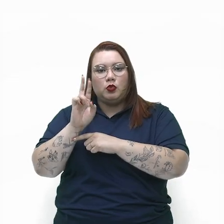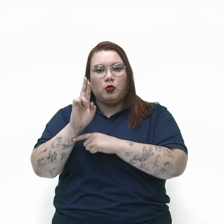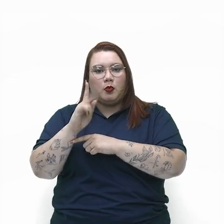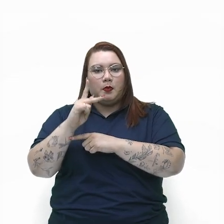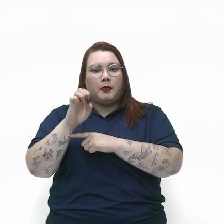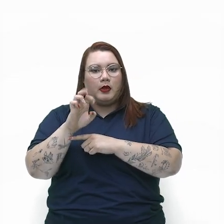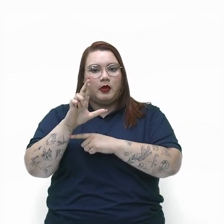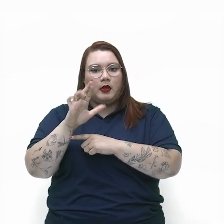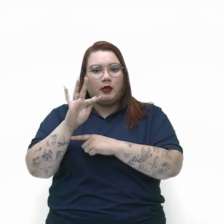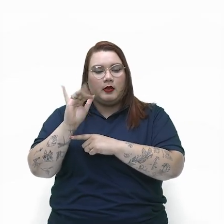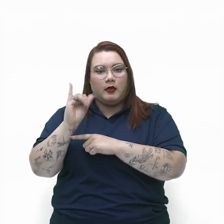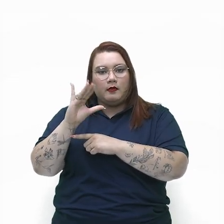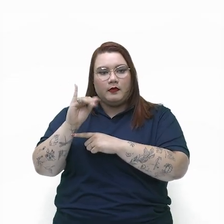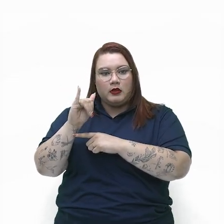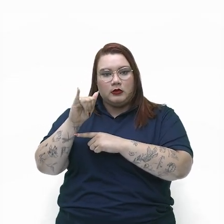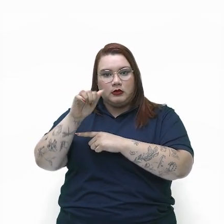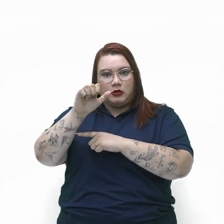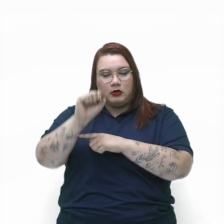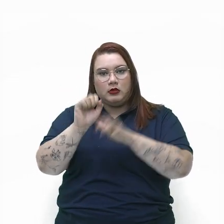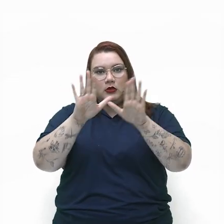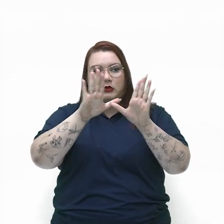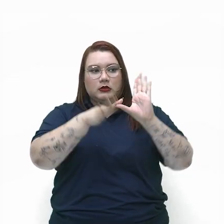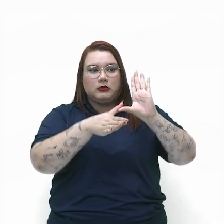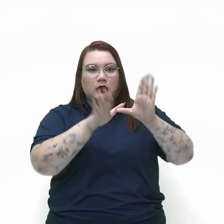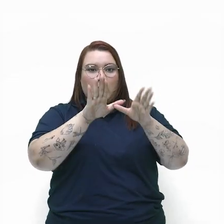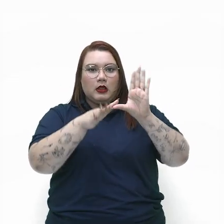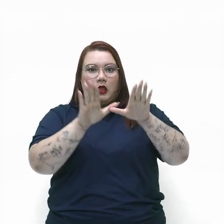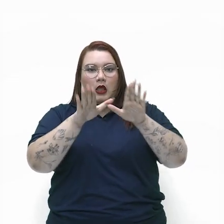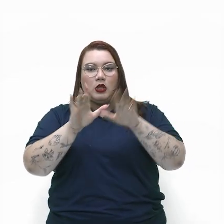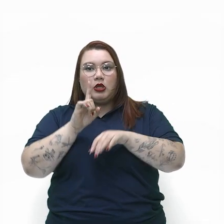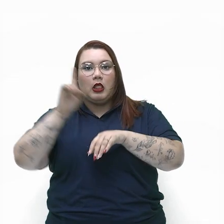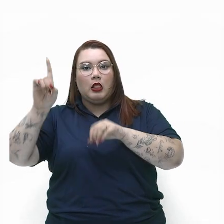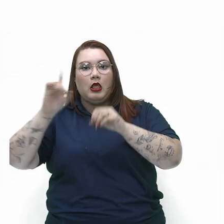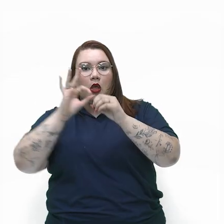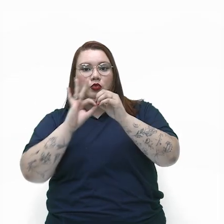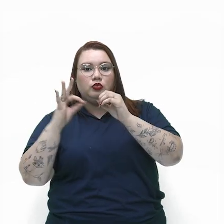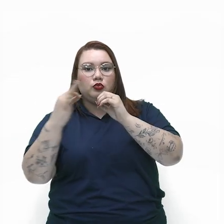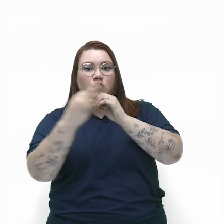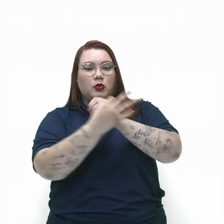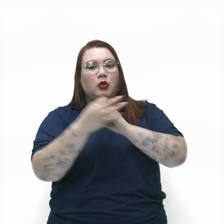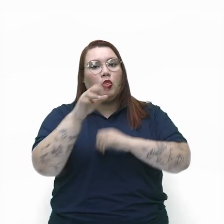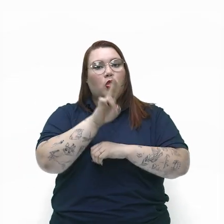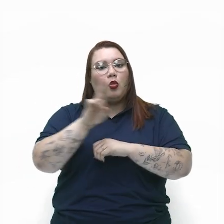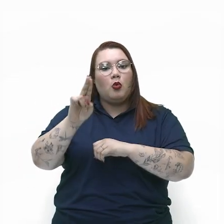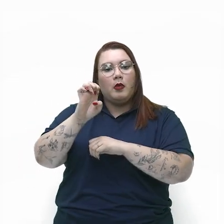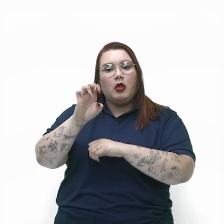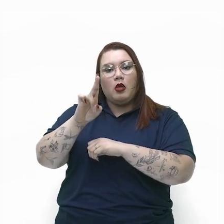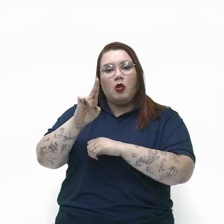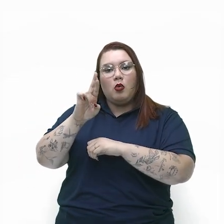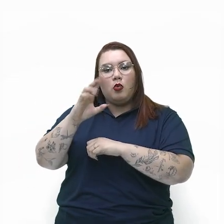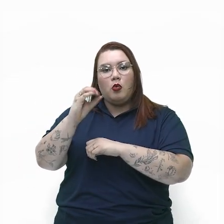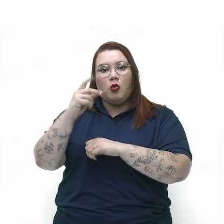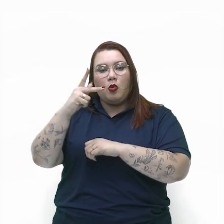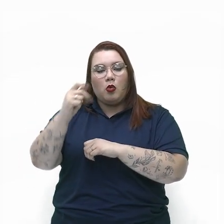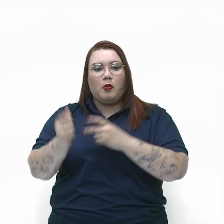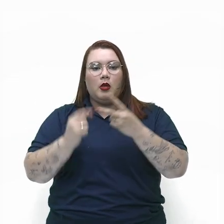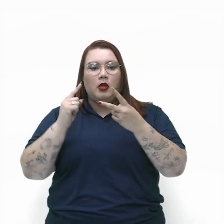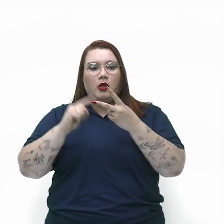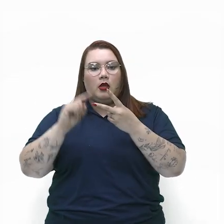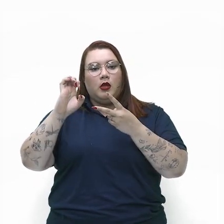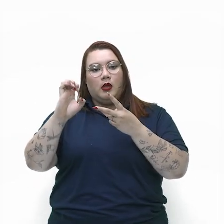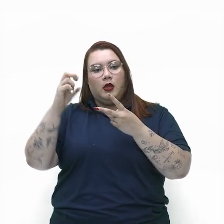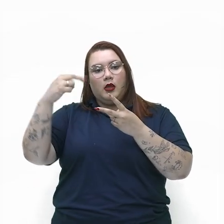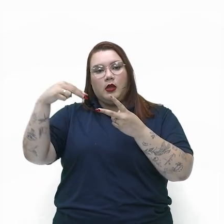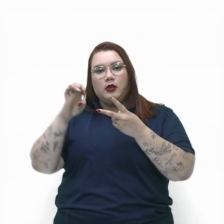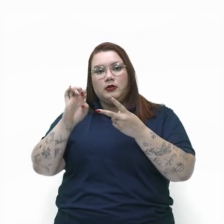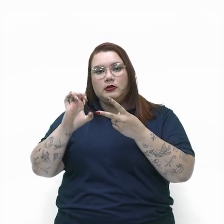subsuperficiais, como, por exemplo, nos satélites que estão presentes lá em Júpiter, chamados de Europa e Encélado.